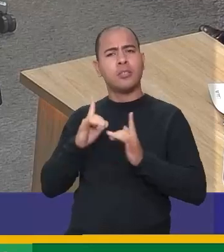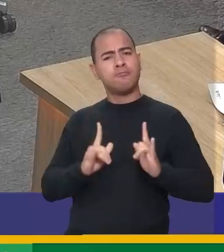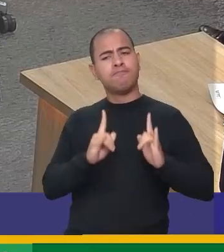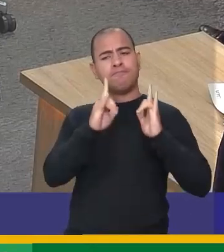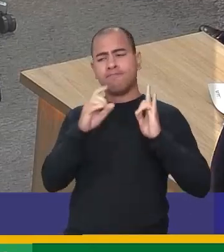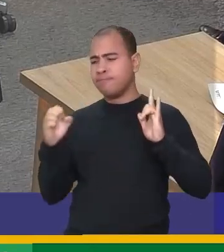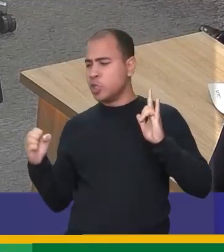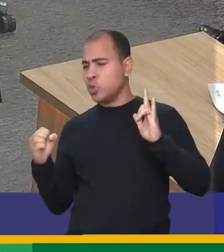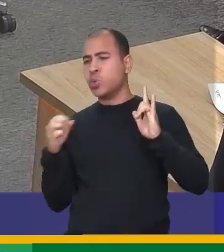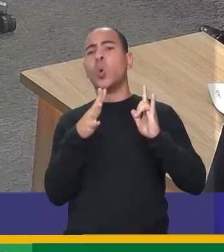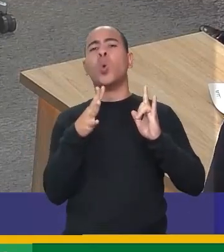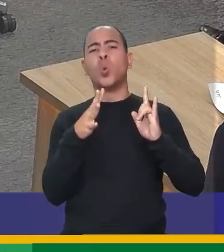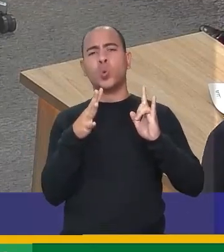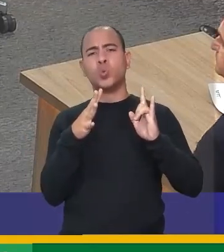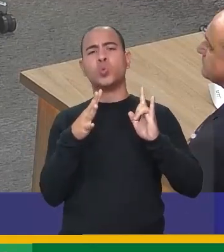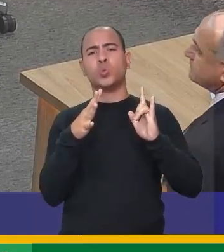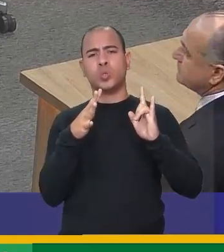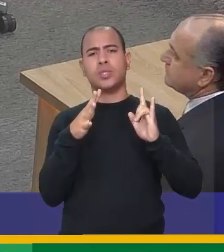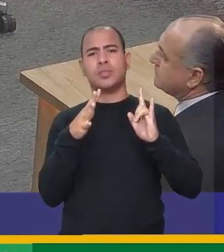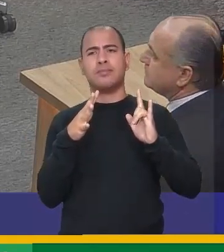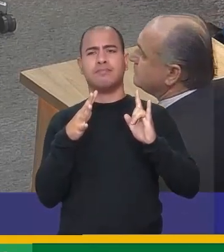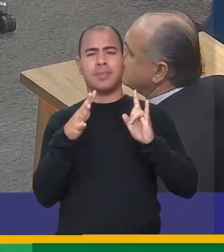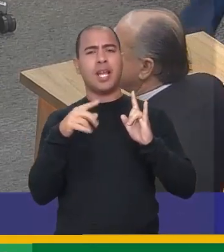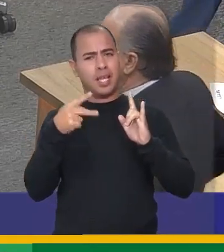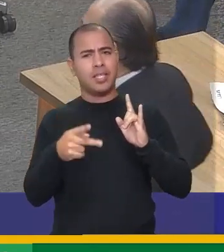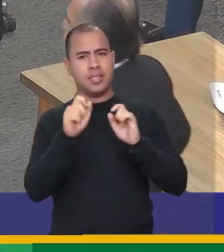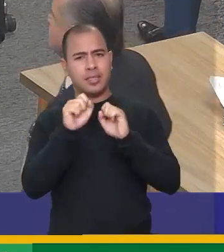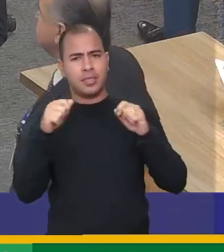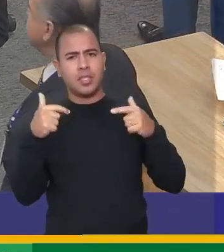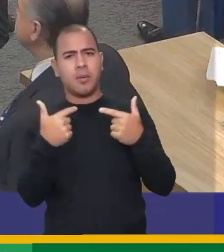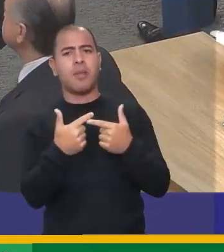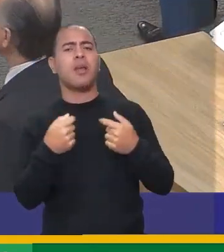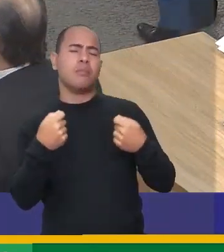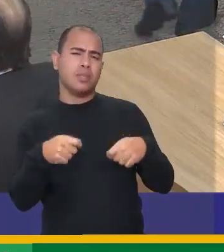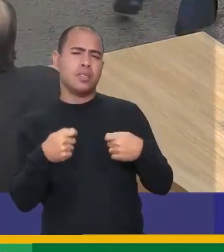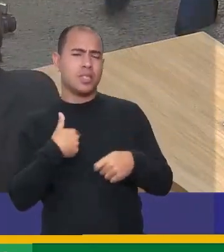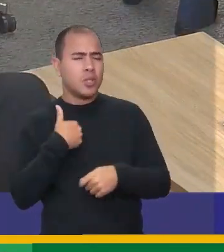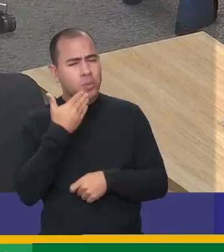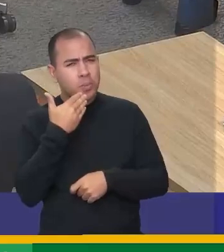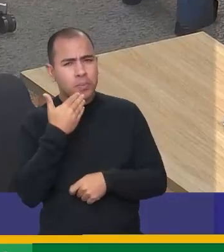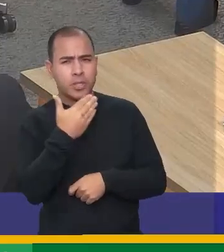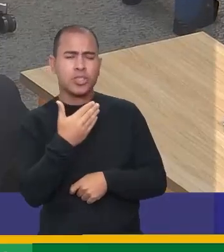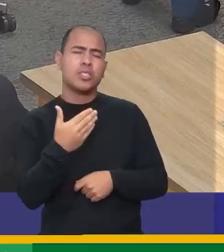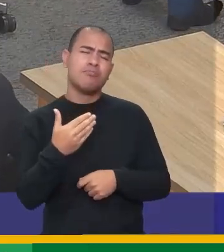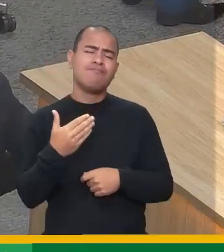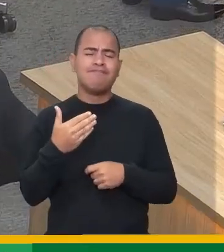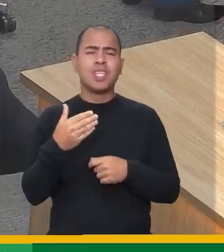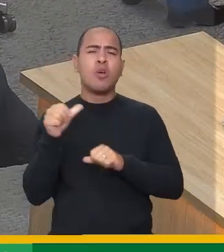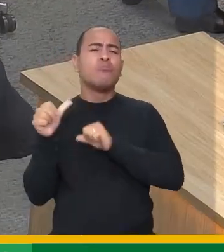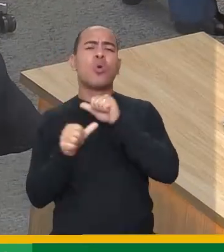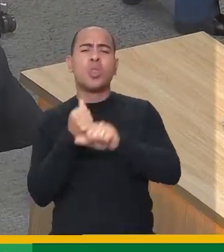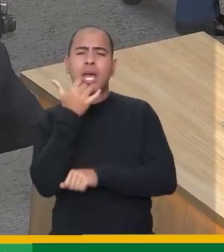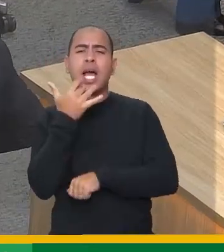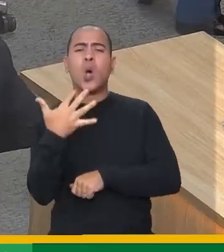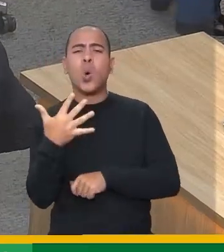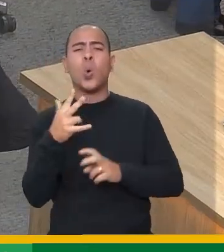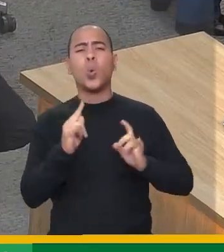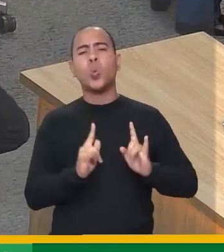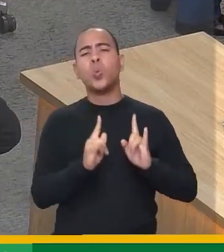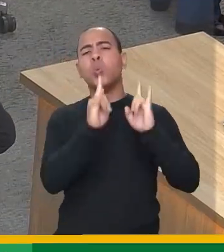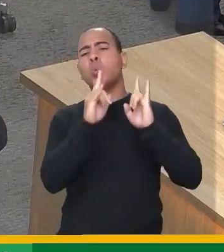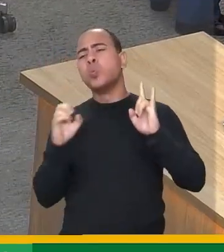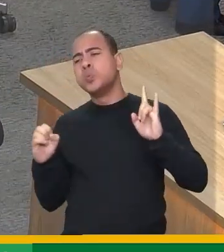tá bom iluminar toda a casa né a gente sabe da é um pedido breve mas que toda a casa pudesse estar com as cores relacionadas